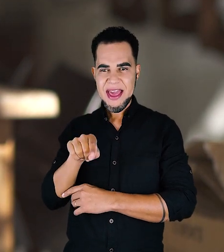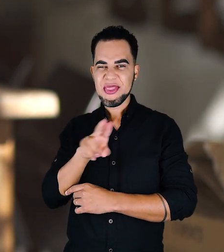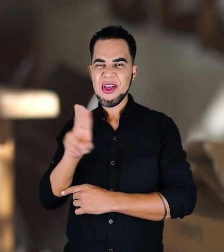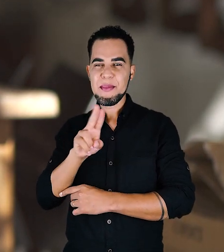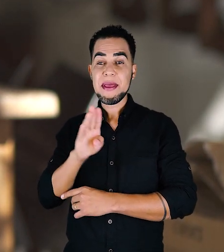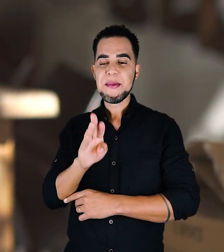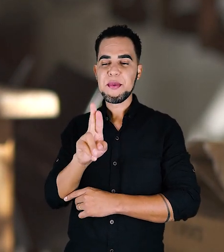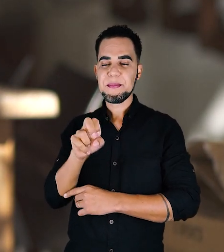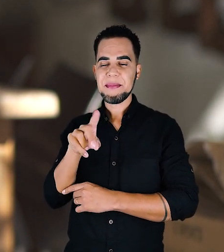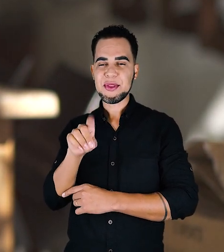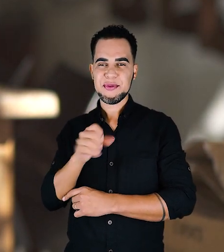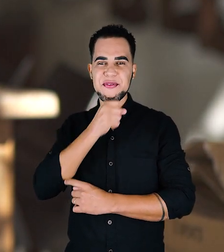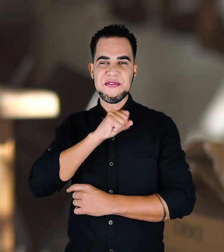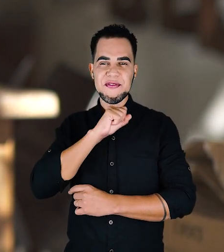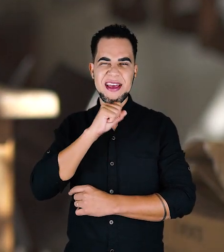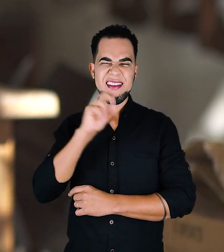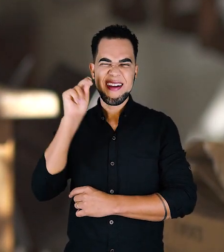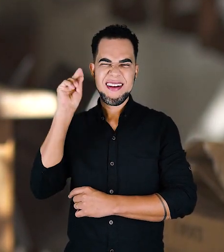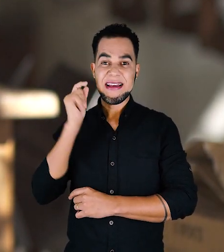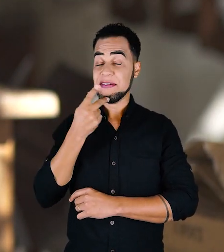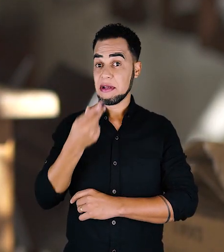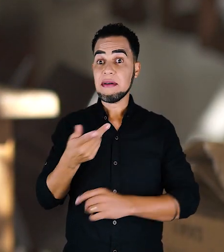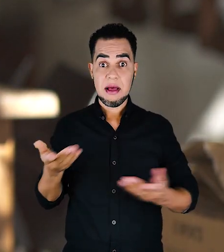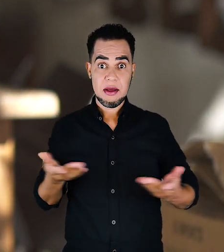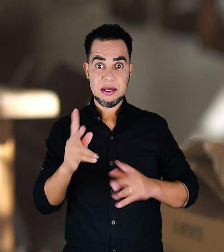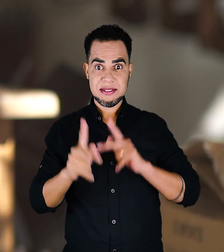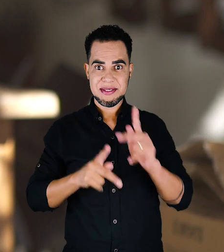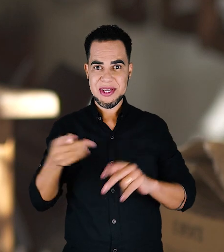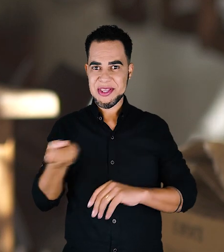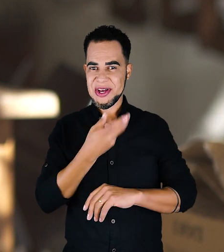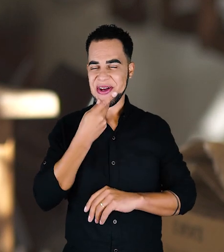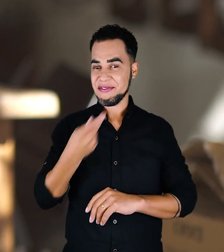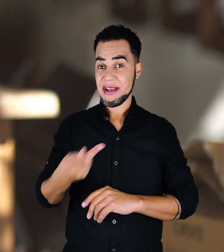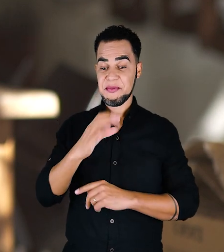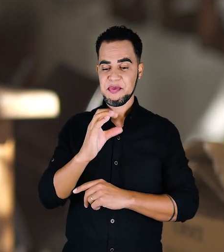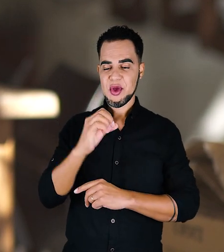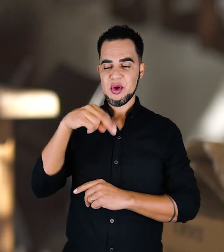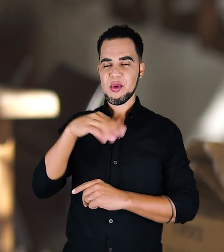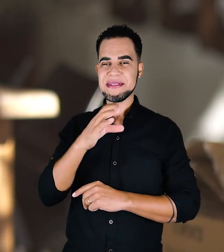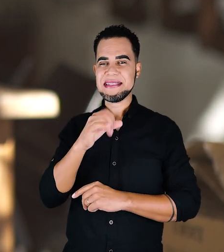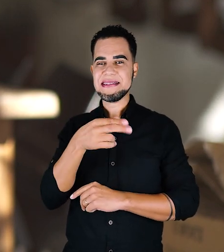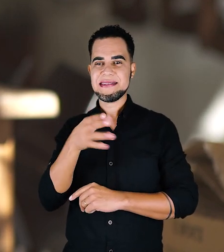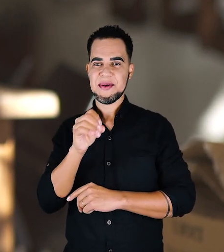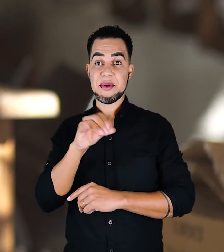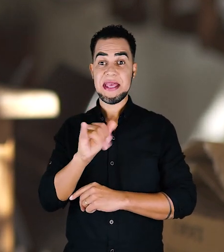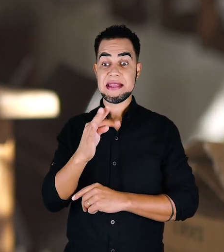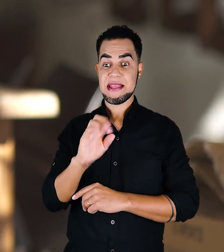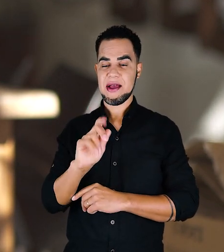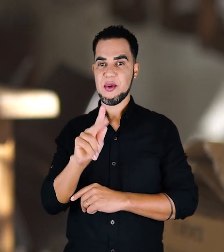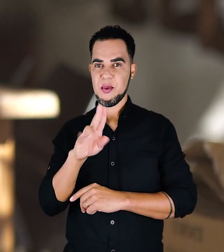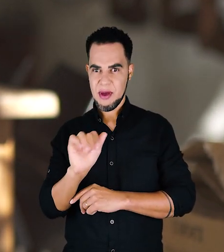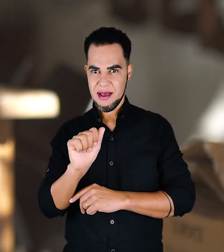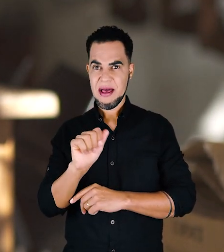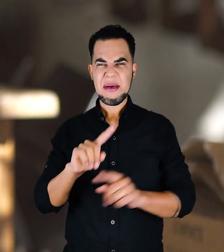velho que nós falamos, antigamente. Agora o pessoal atual já fala Conceição de Itaguá, mas